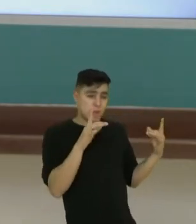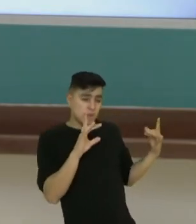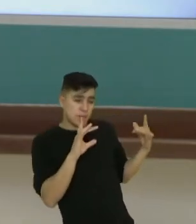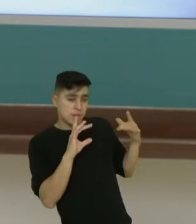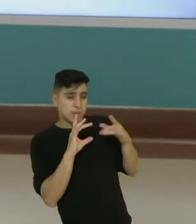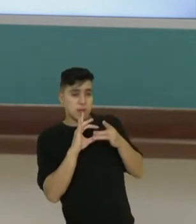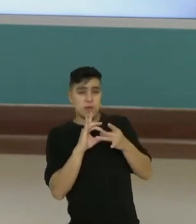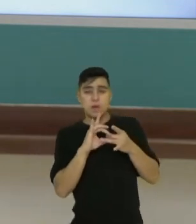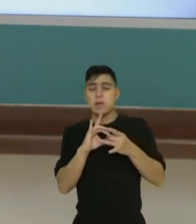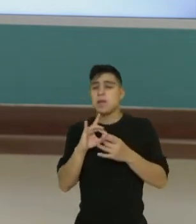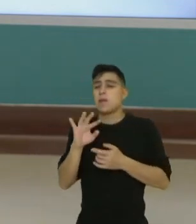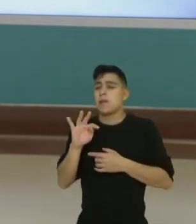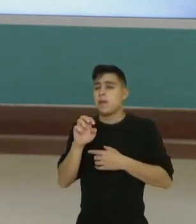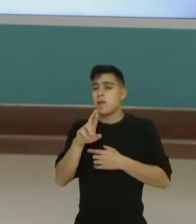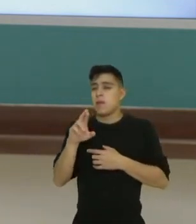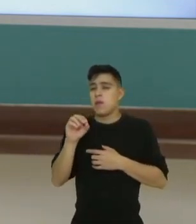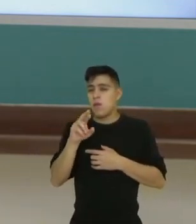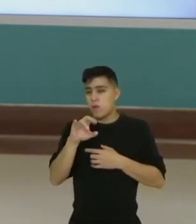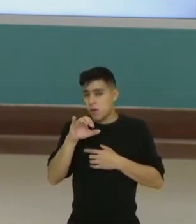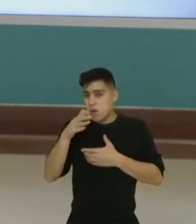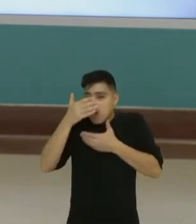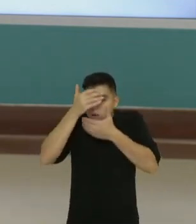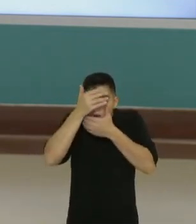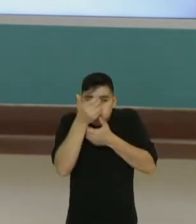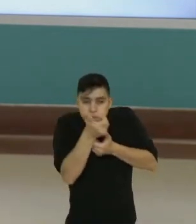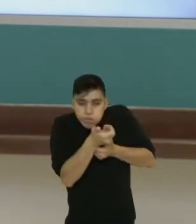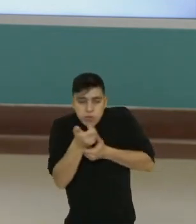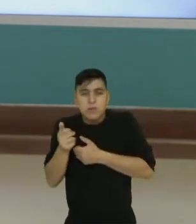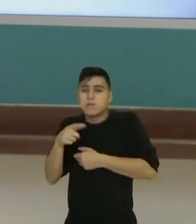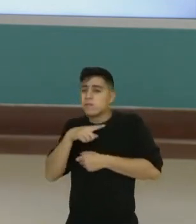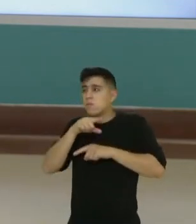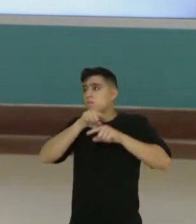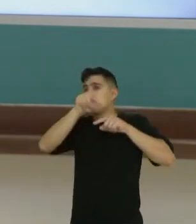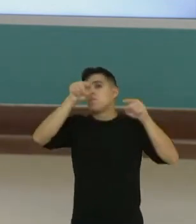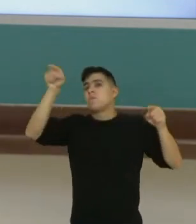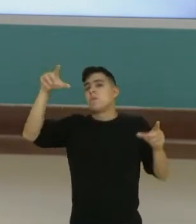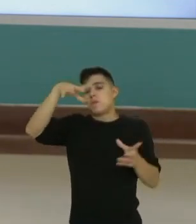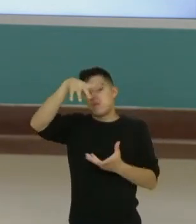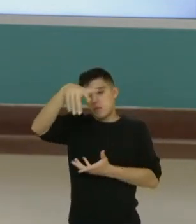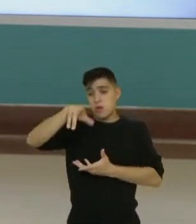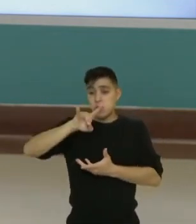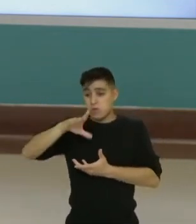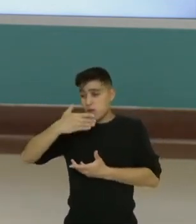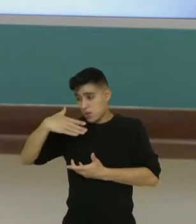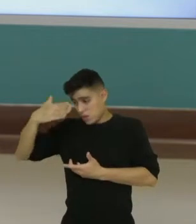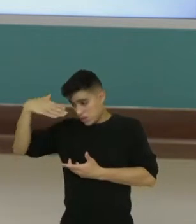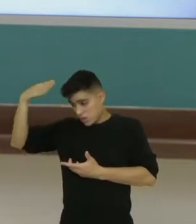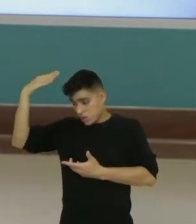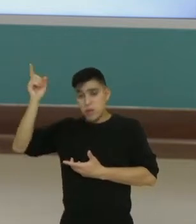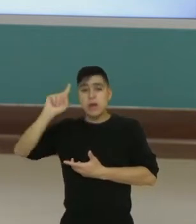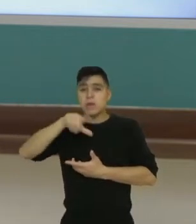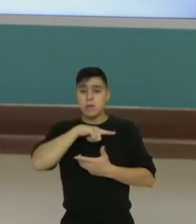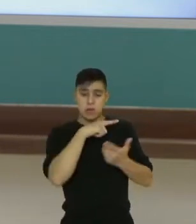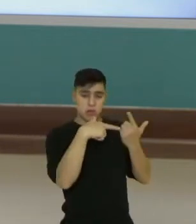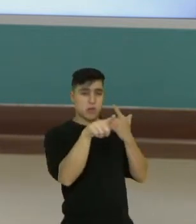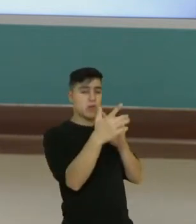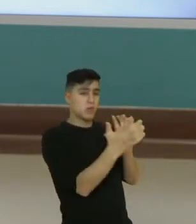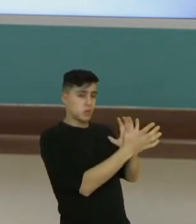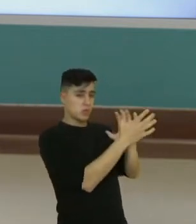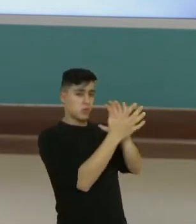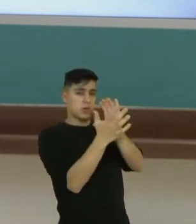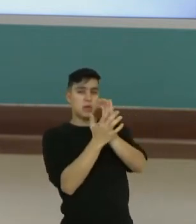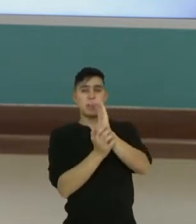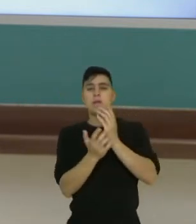ao terrorismo, hoje pertinente no planeta todo e não somente ligado ao islamismo. Nós podemos ter ligadas à